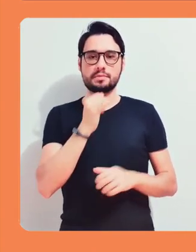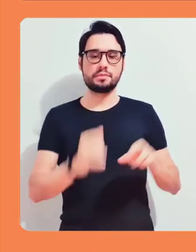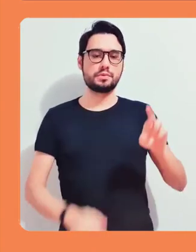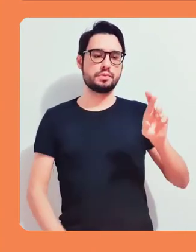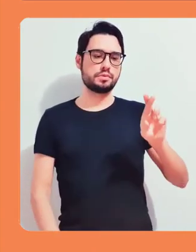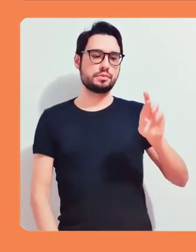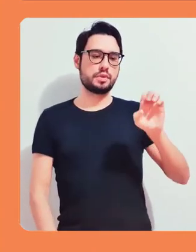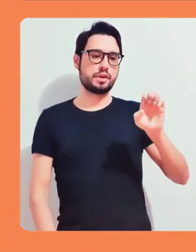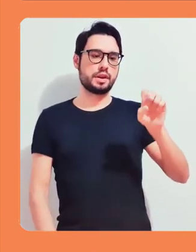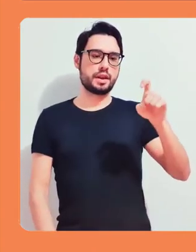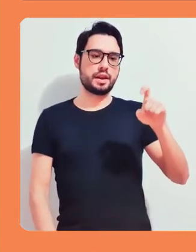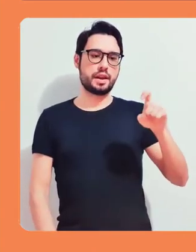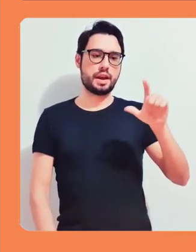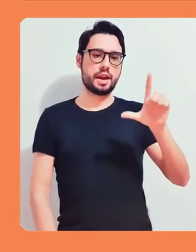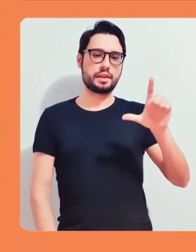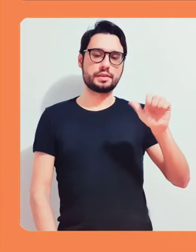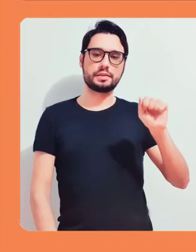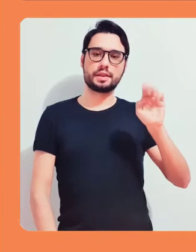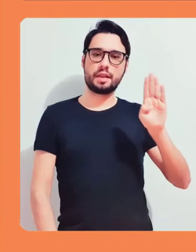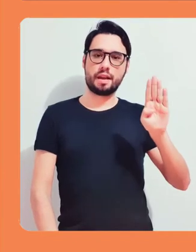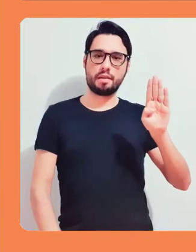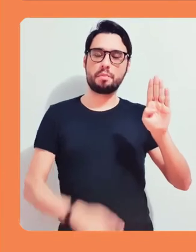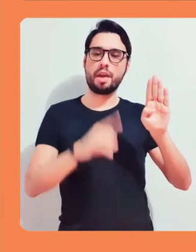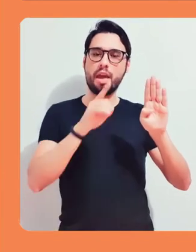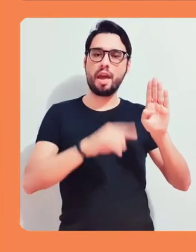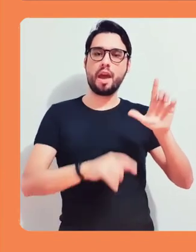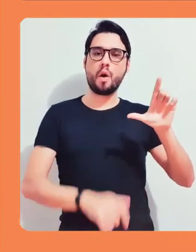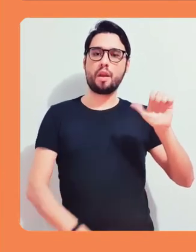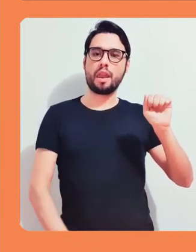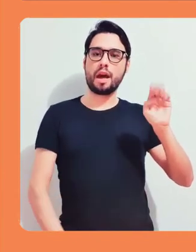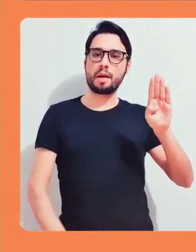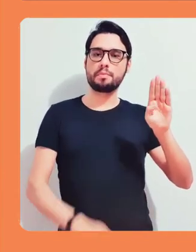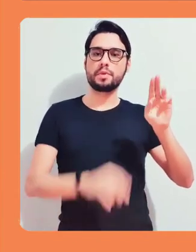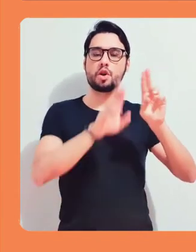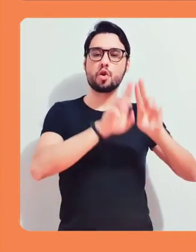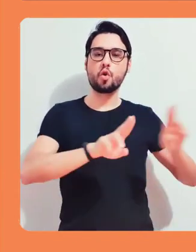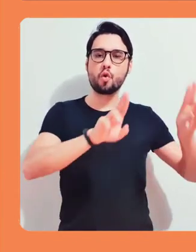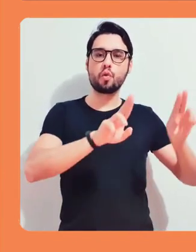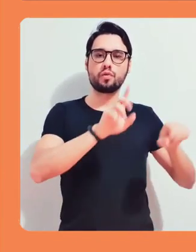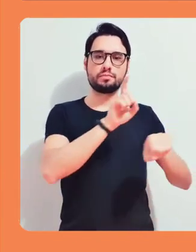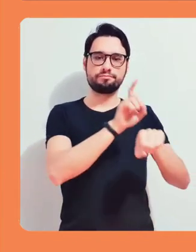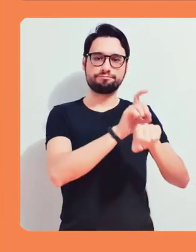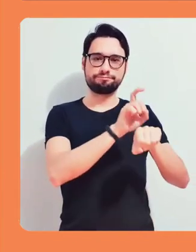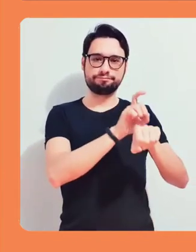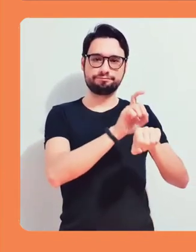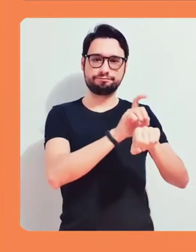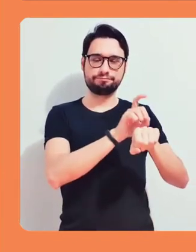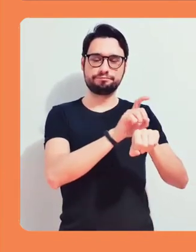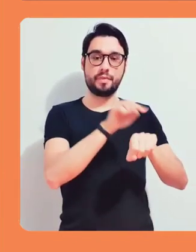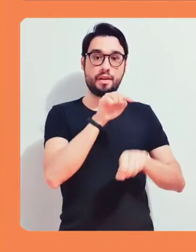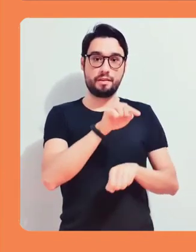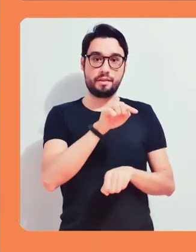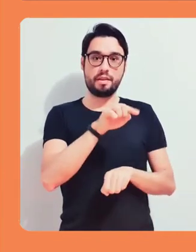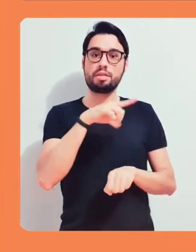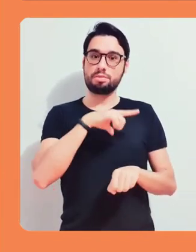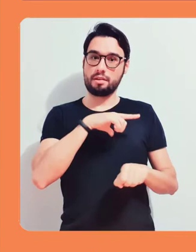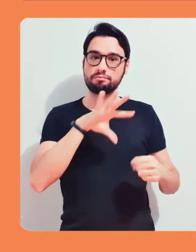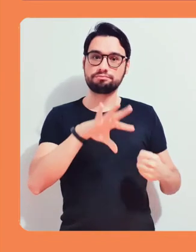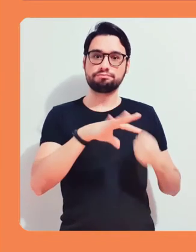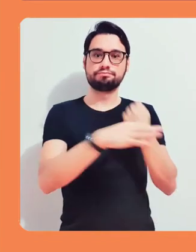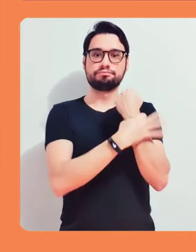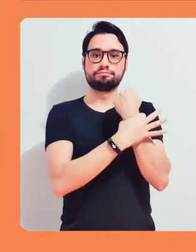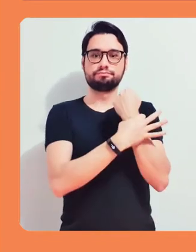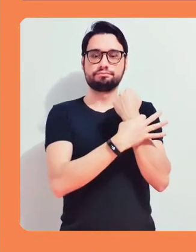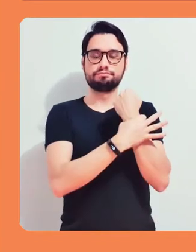nossos alunos acessassem essas páginas. Assim como o do HexLab, um laboratório de experimentação remota